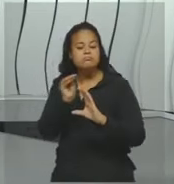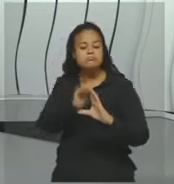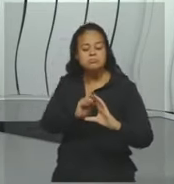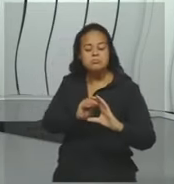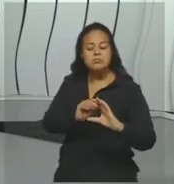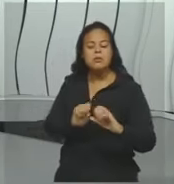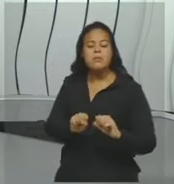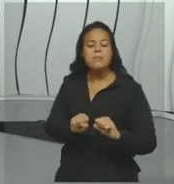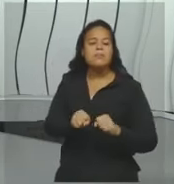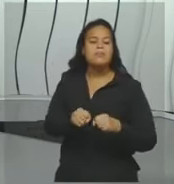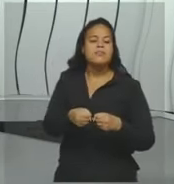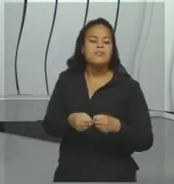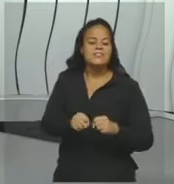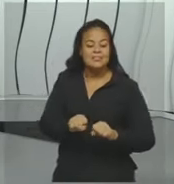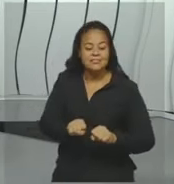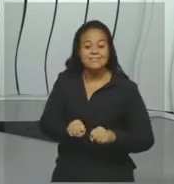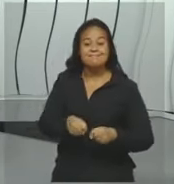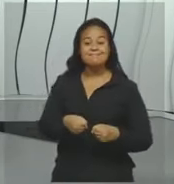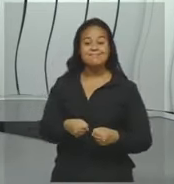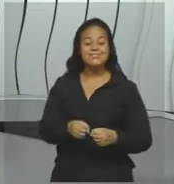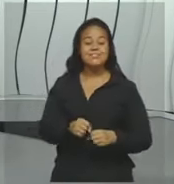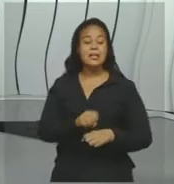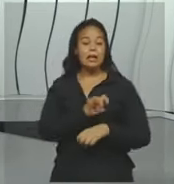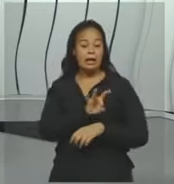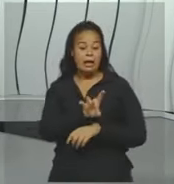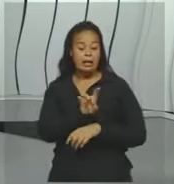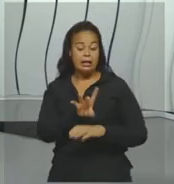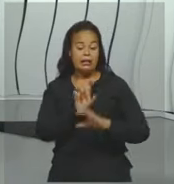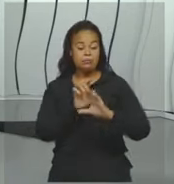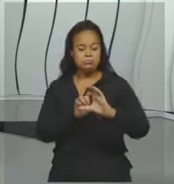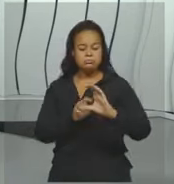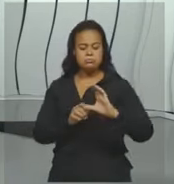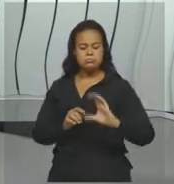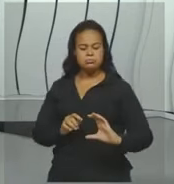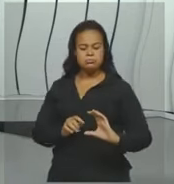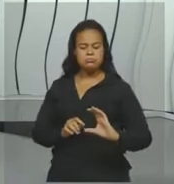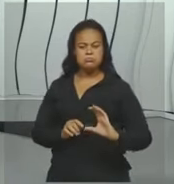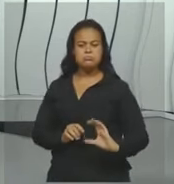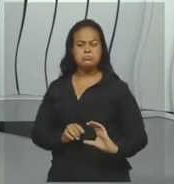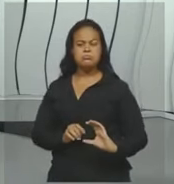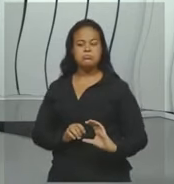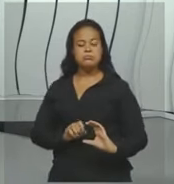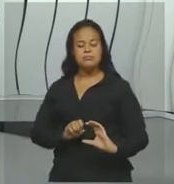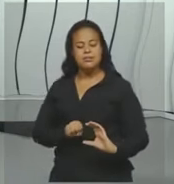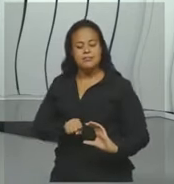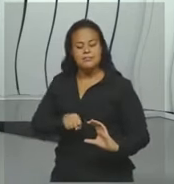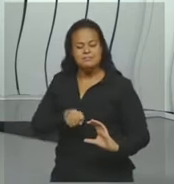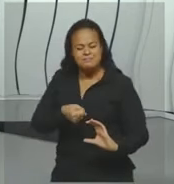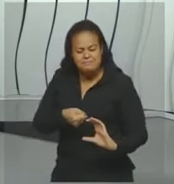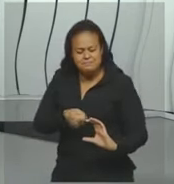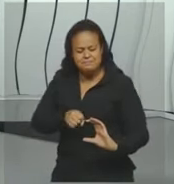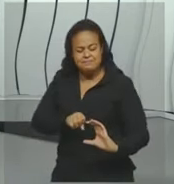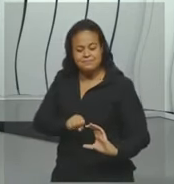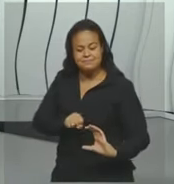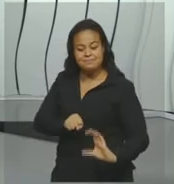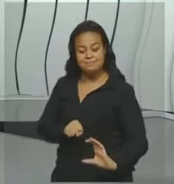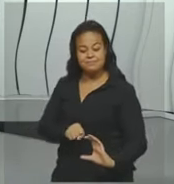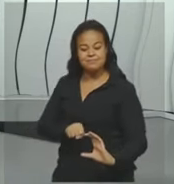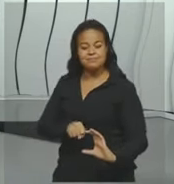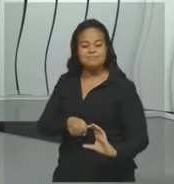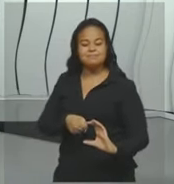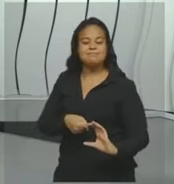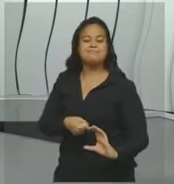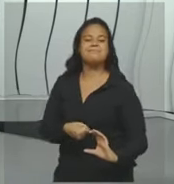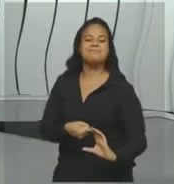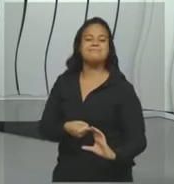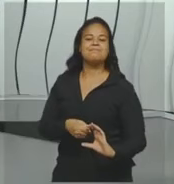caindo pela metade. Cada roldana móvel que você for colocando para levantar aquele peso, você vai reduzindo a força necessária para